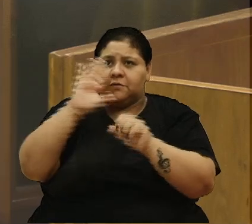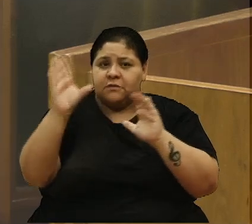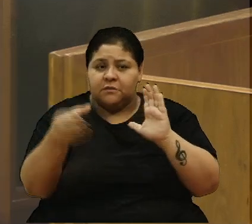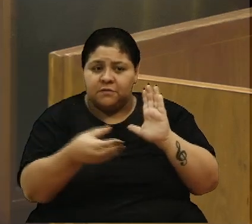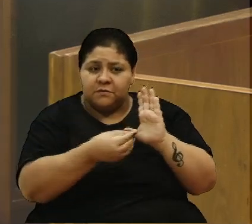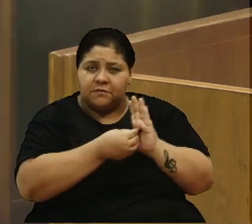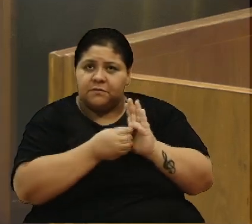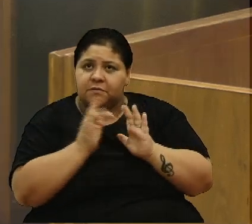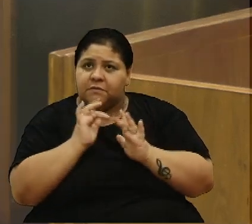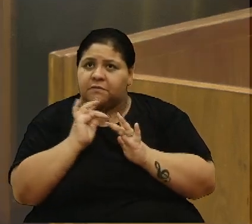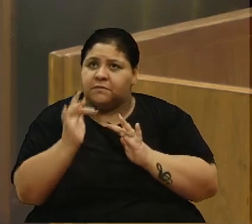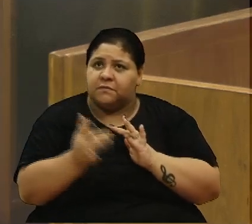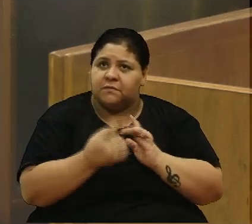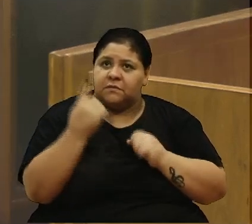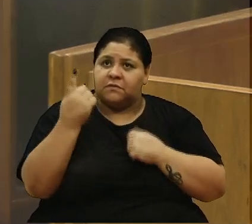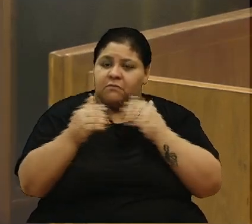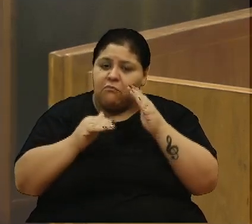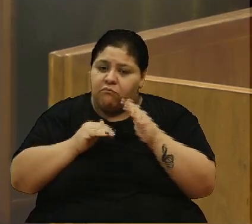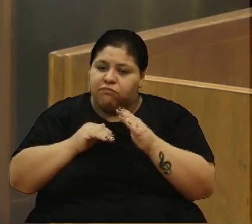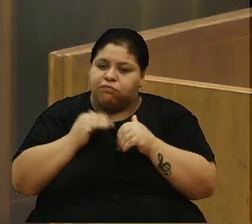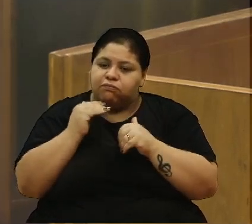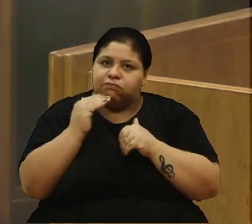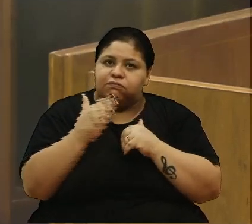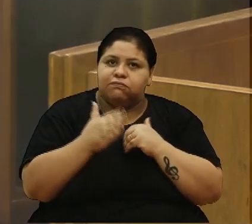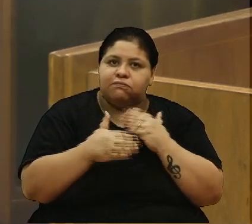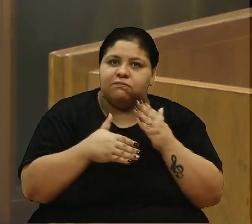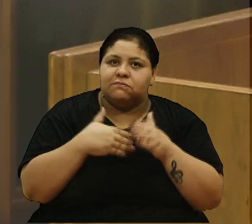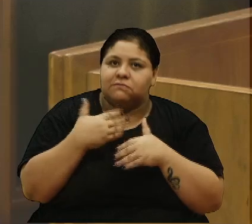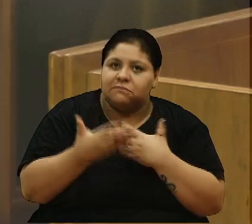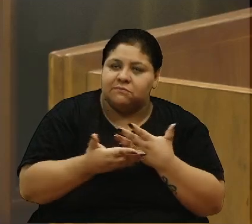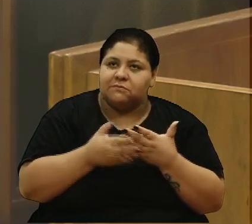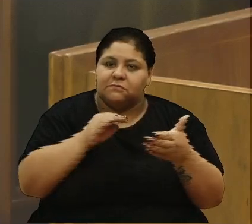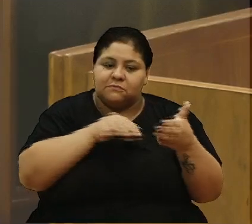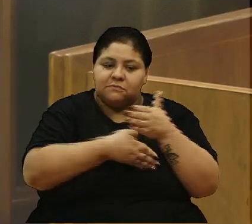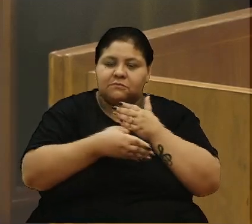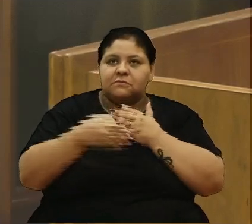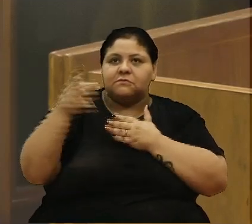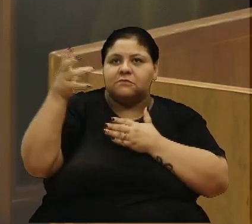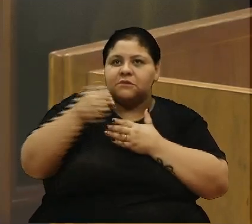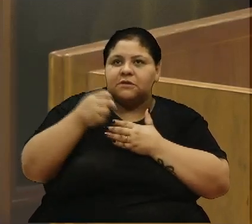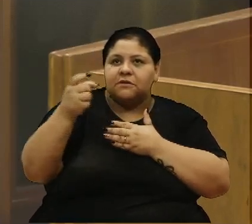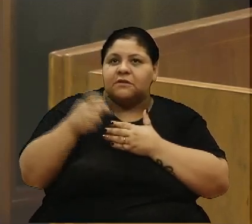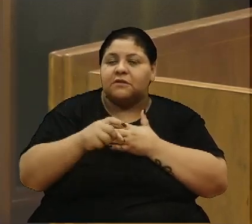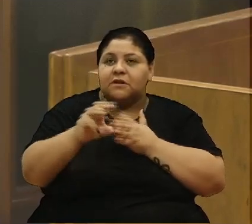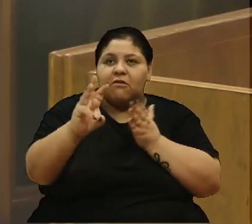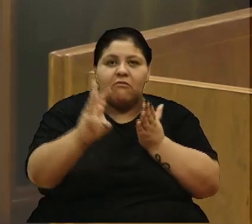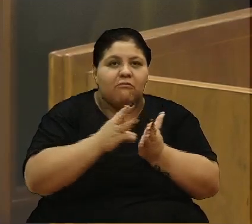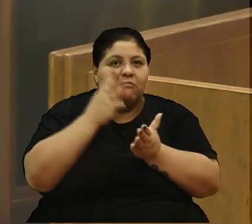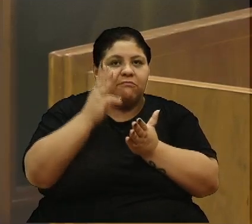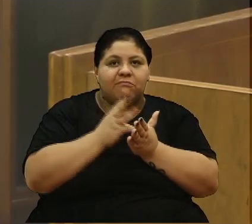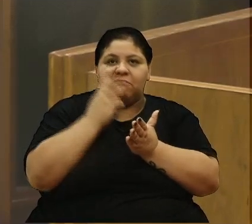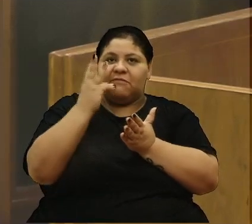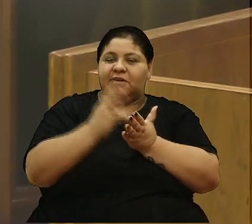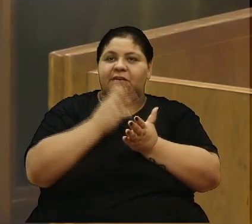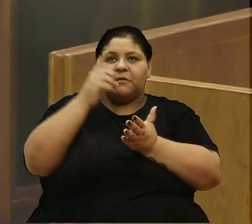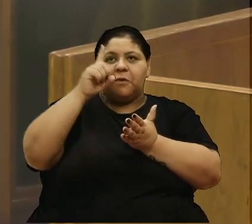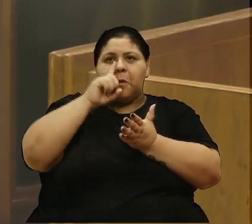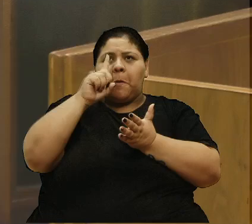redes sociais algum passo a mais, né, nessa caminhada para o banco, eu recebia muitas mensagens